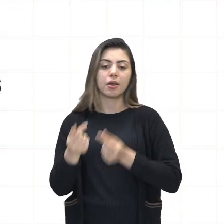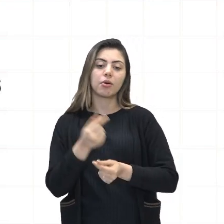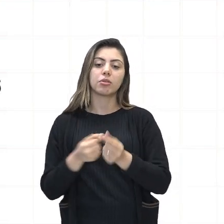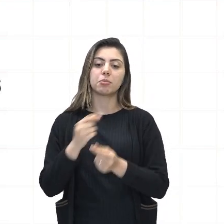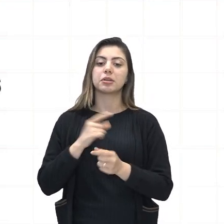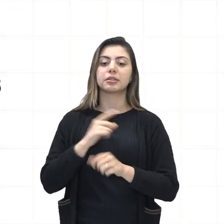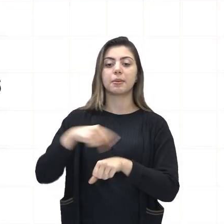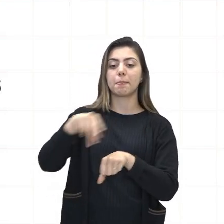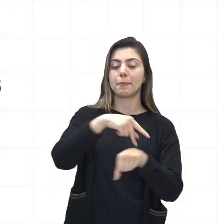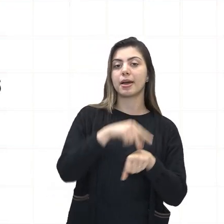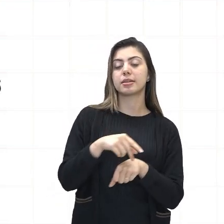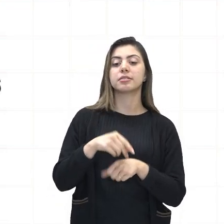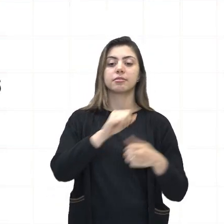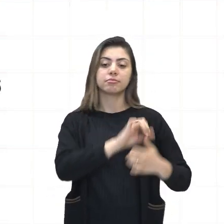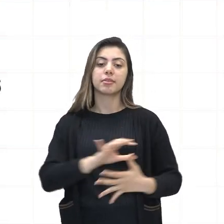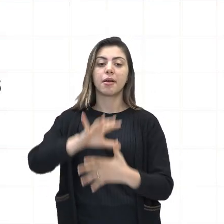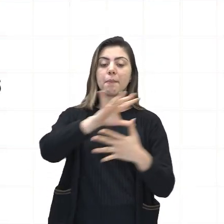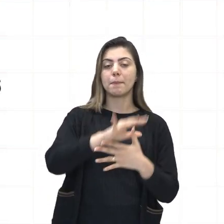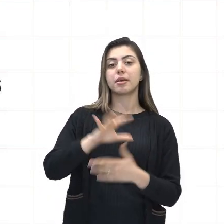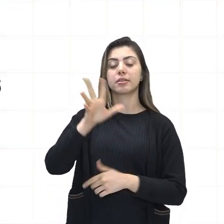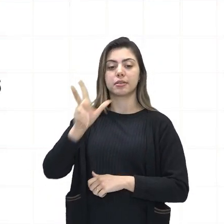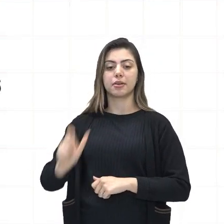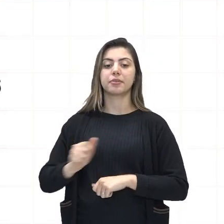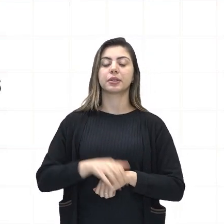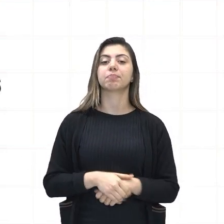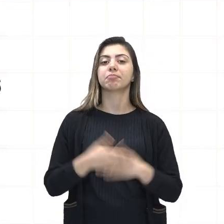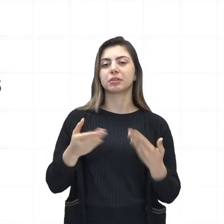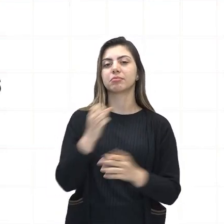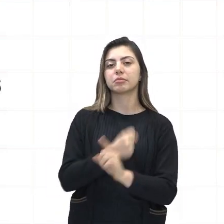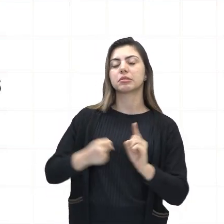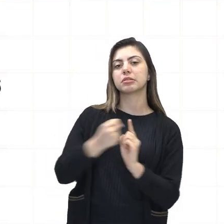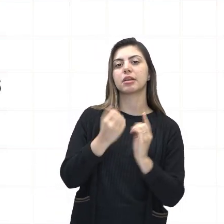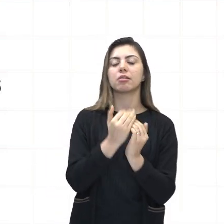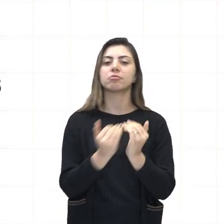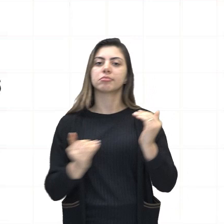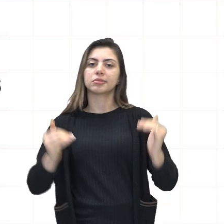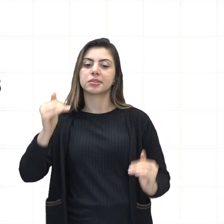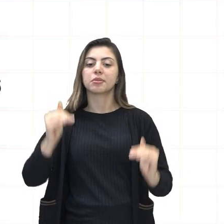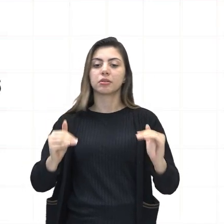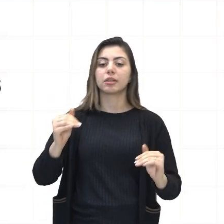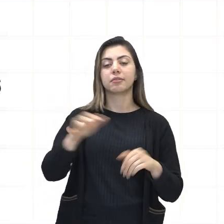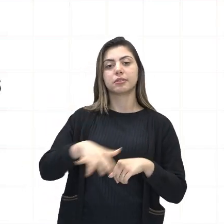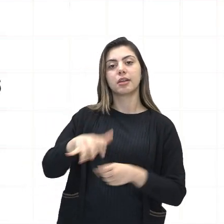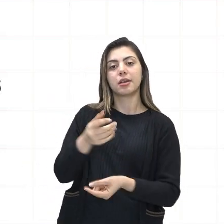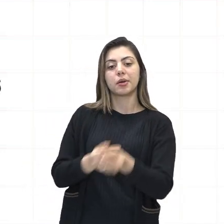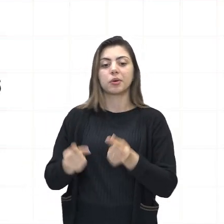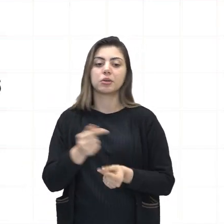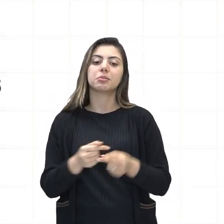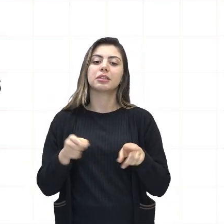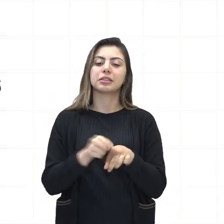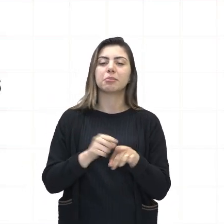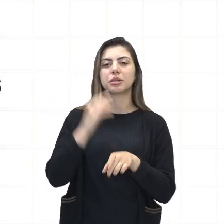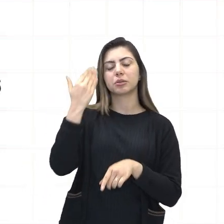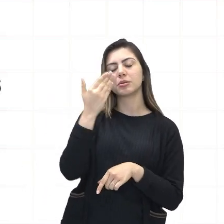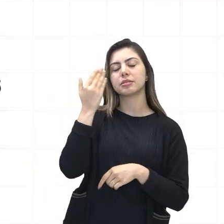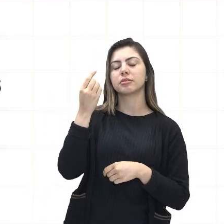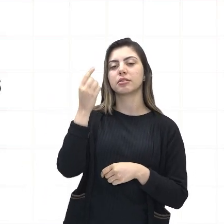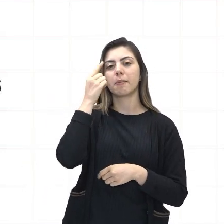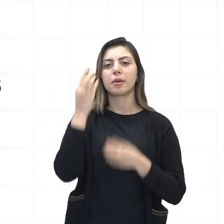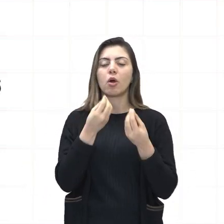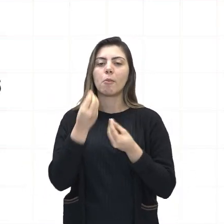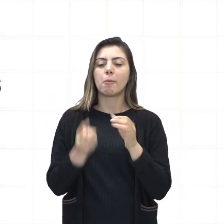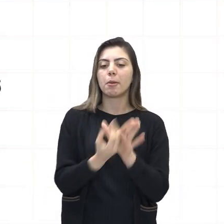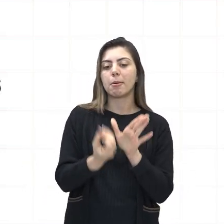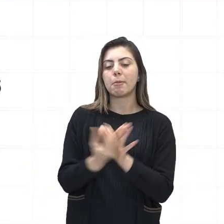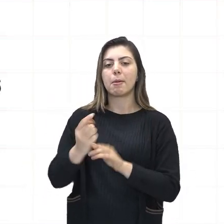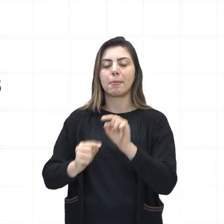dos países da América e da África. Desigualdades sociais e econômicas e a situação de produção e circulação